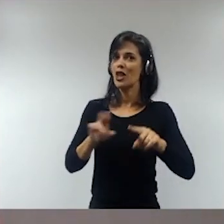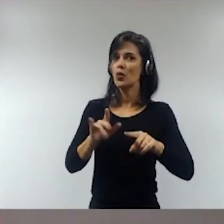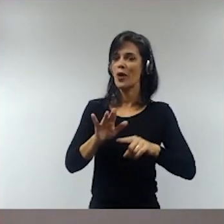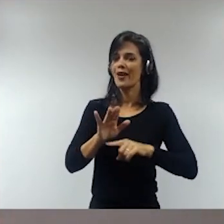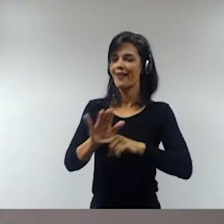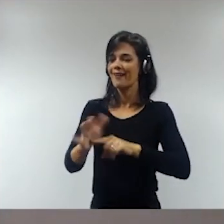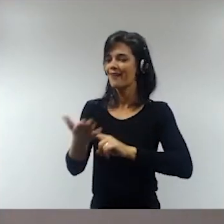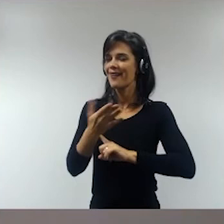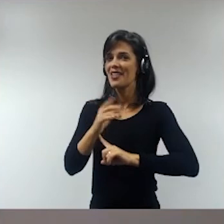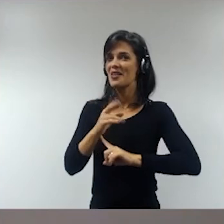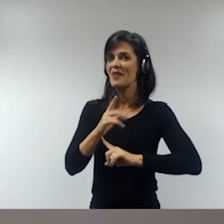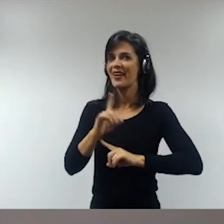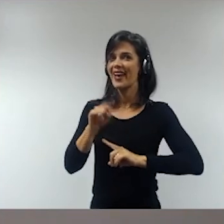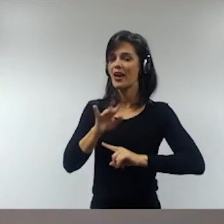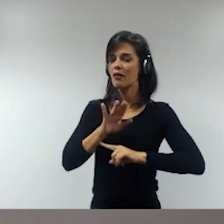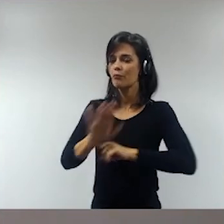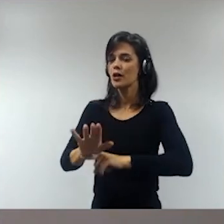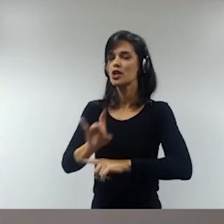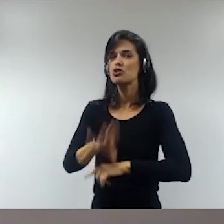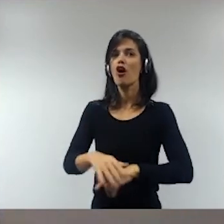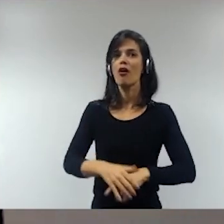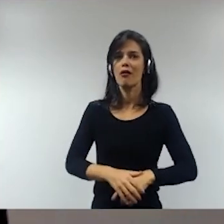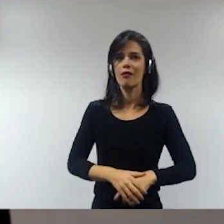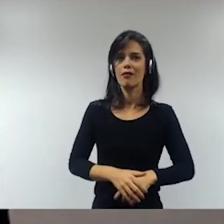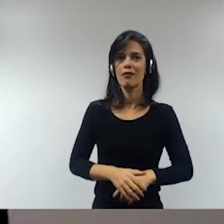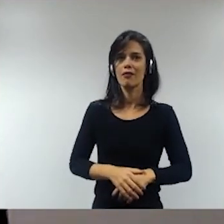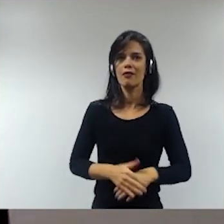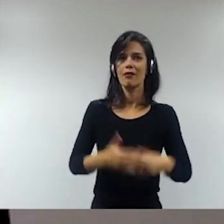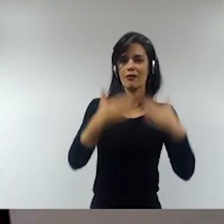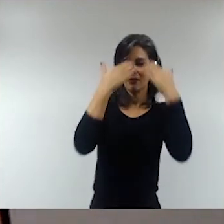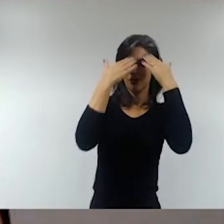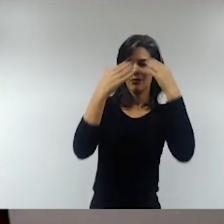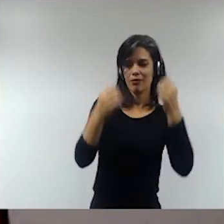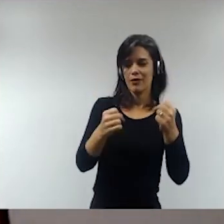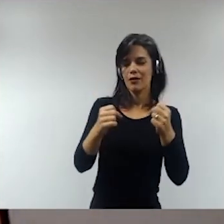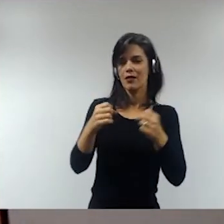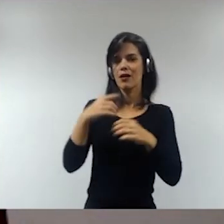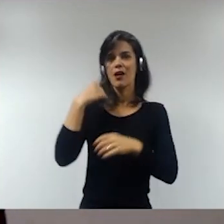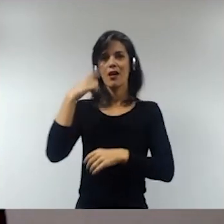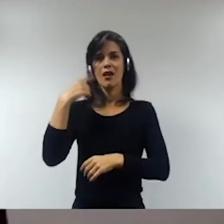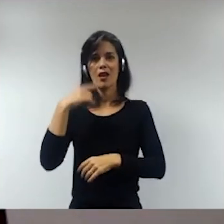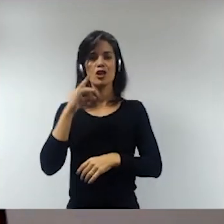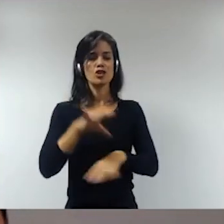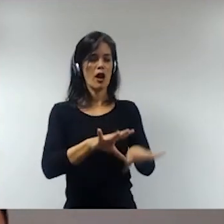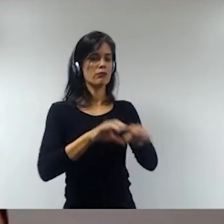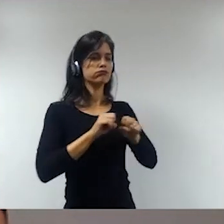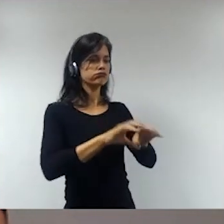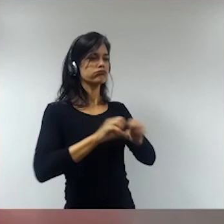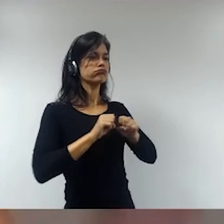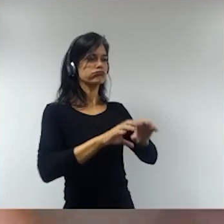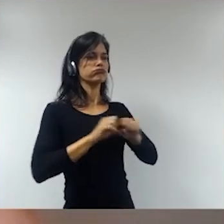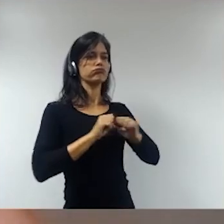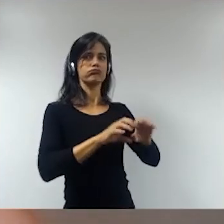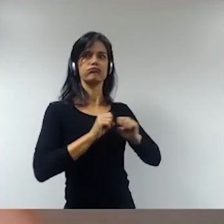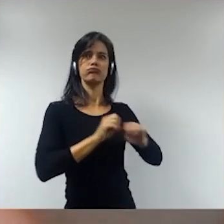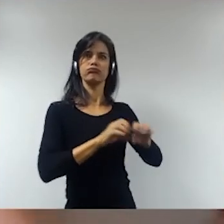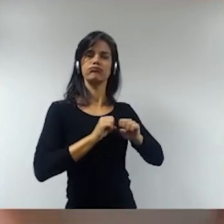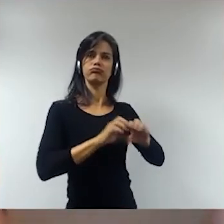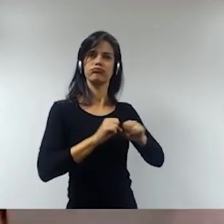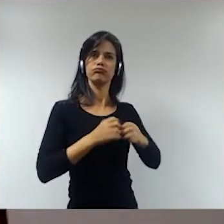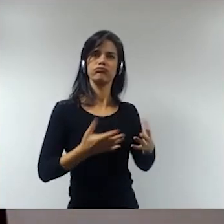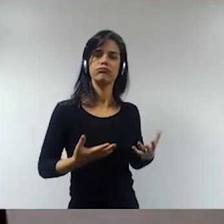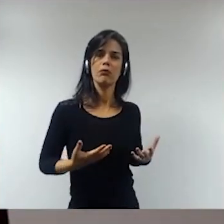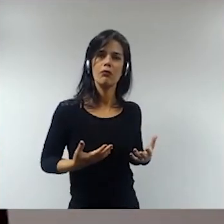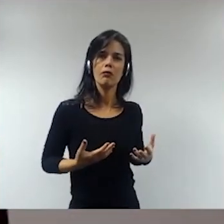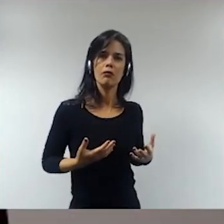A advocacia só é considerada pelos tribunais para receber as tarefas. Nós só somos pares na